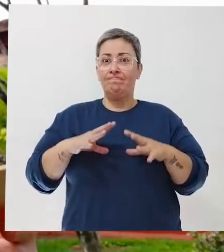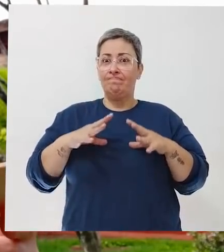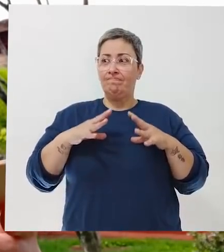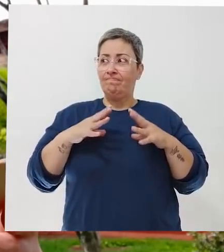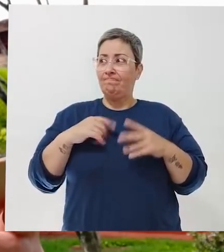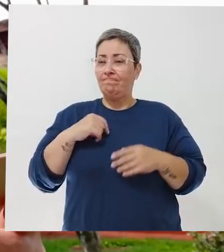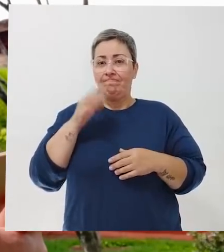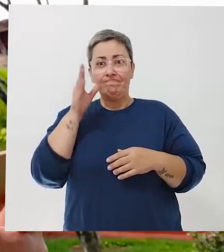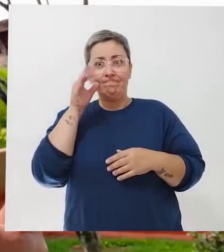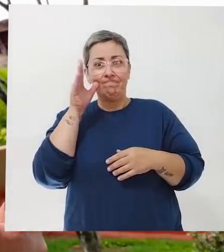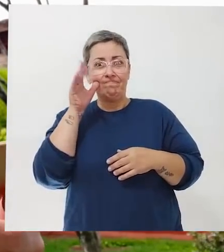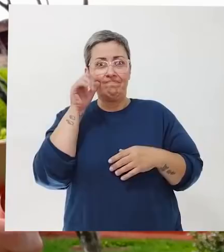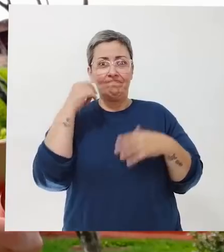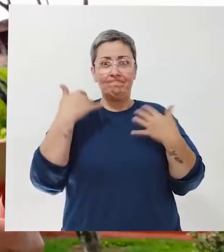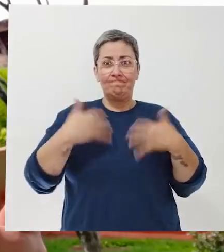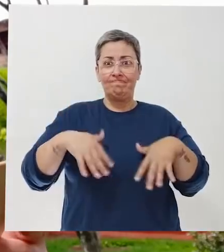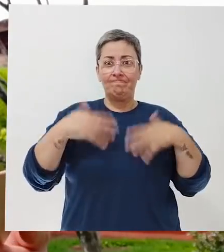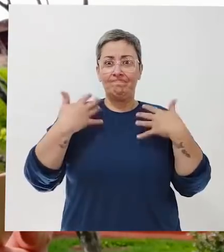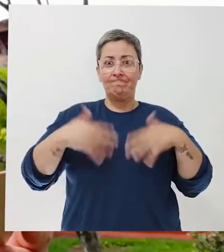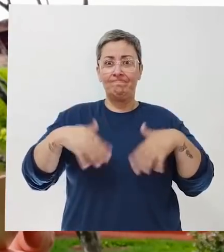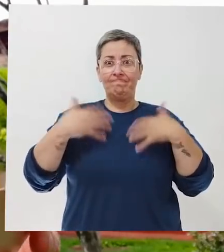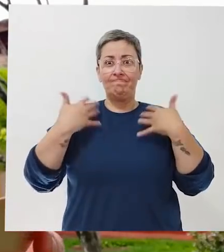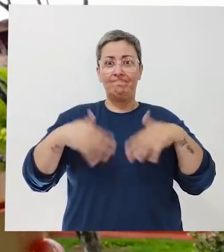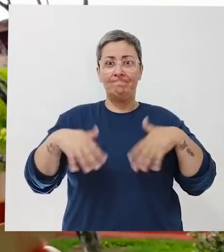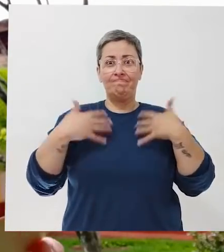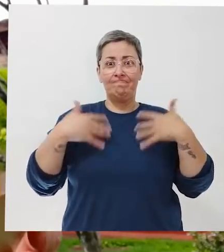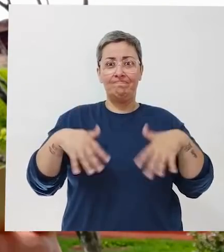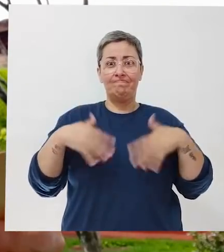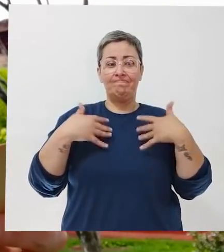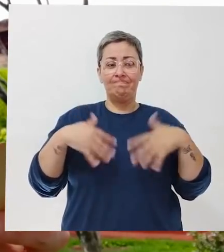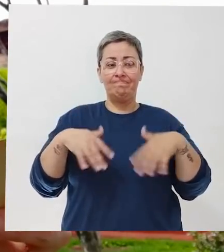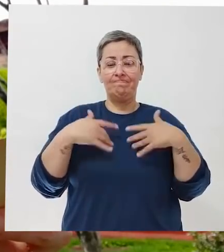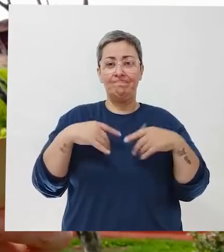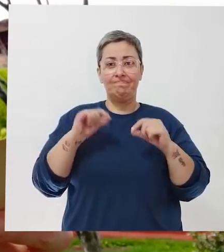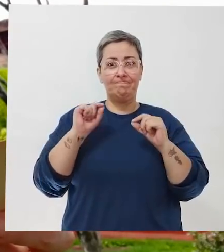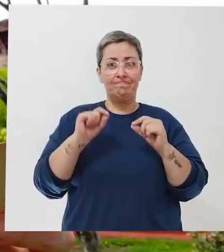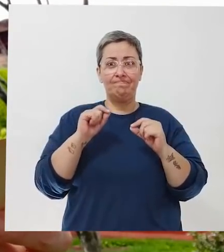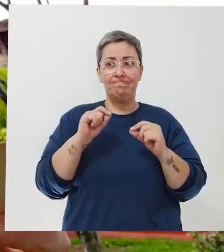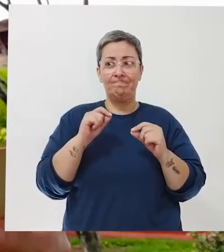Encheu-se de curiosidade. Tanta curiosidade